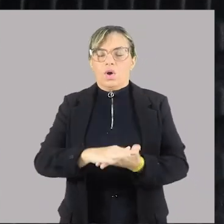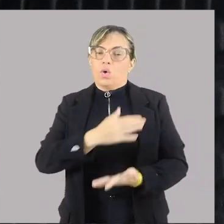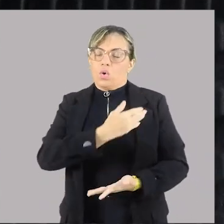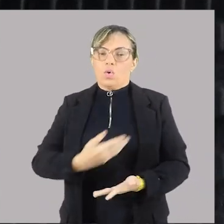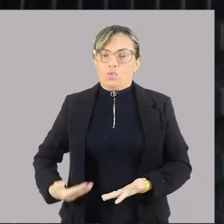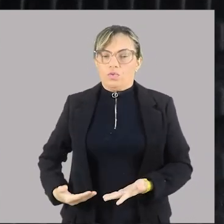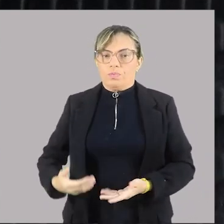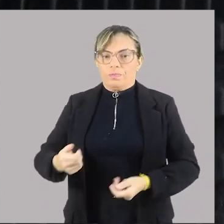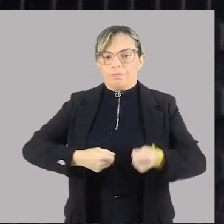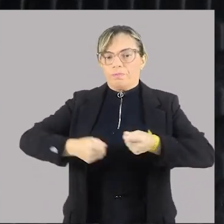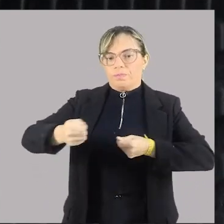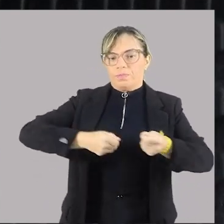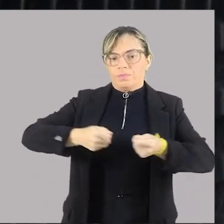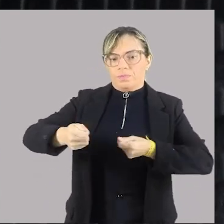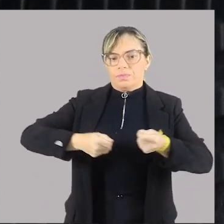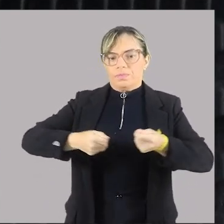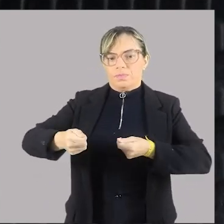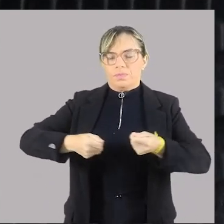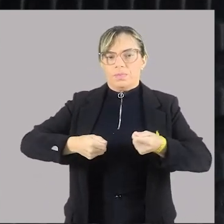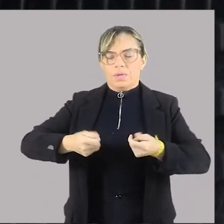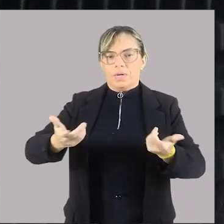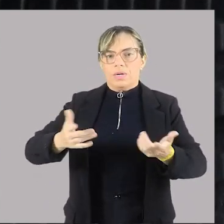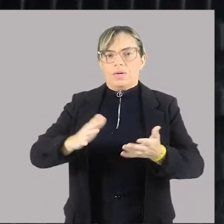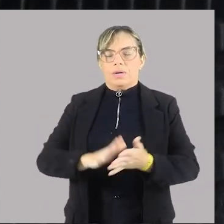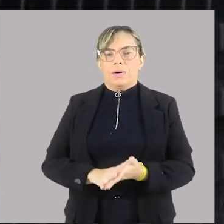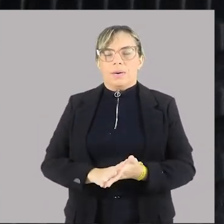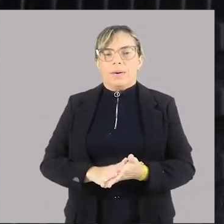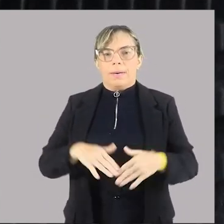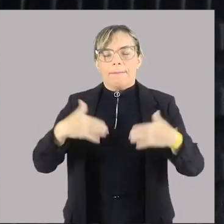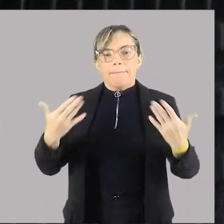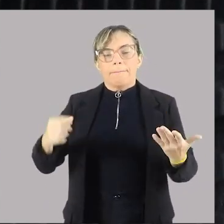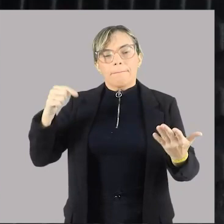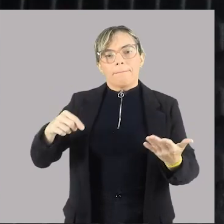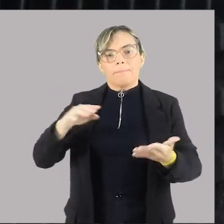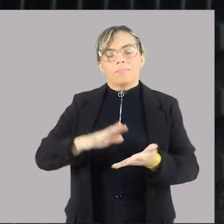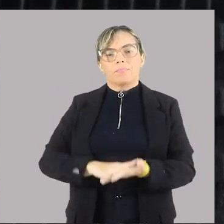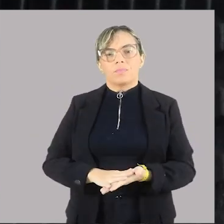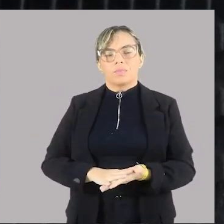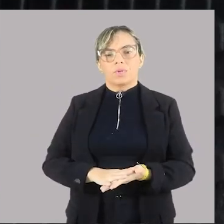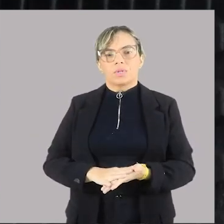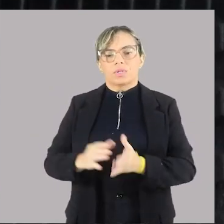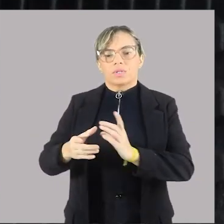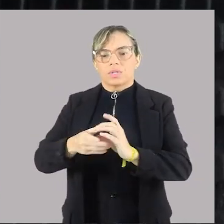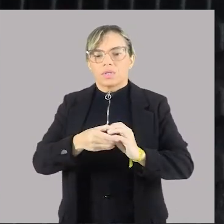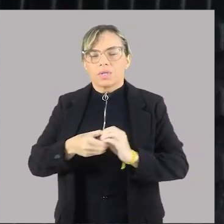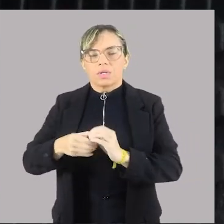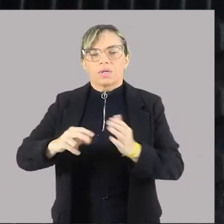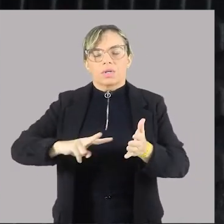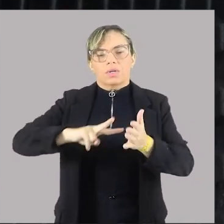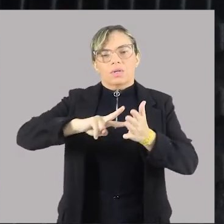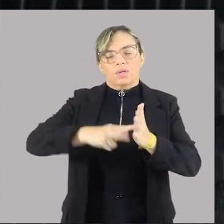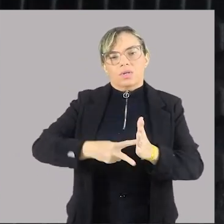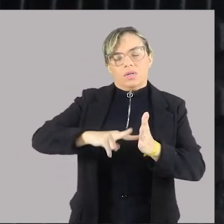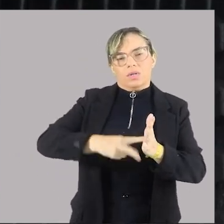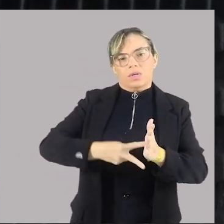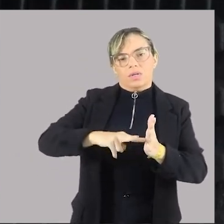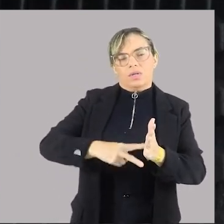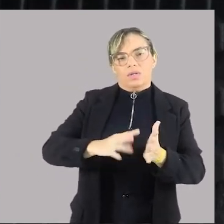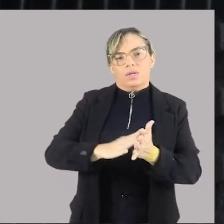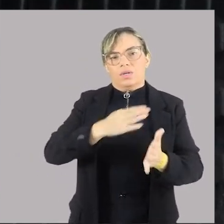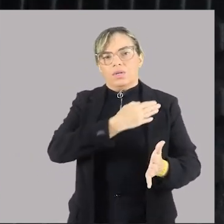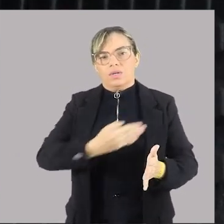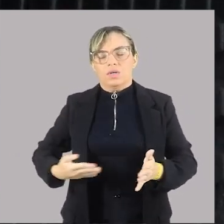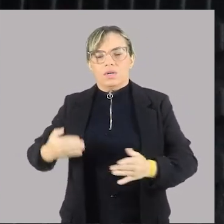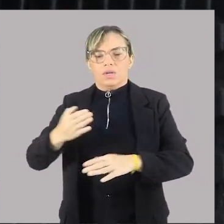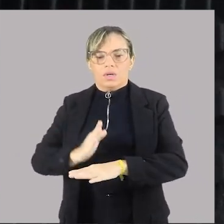governo. É o governo que controla, por conta do sindicalismo corporativista, onde o Estado ele